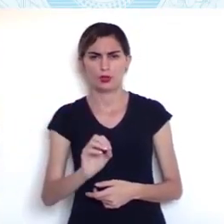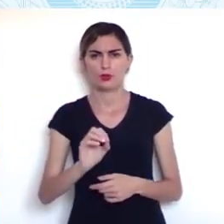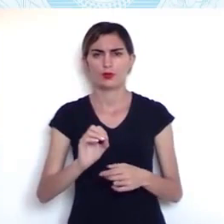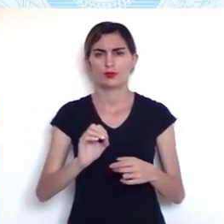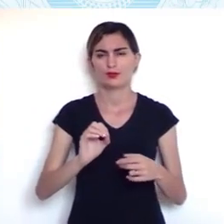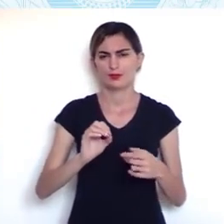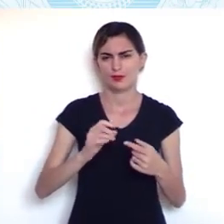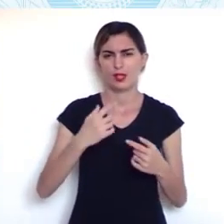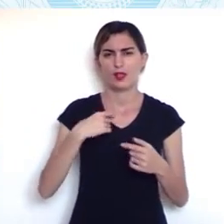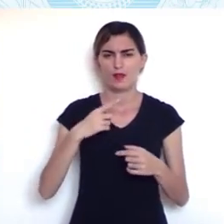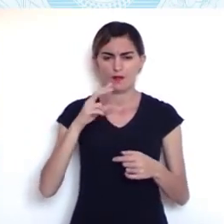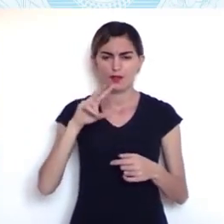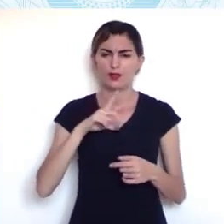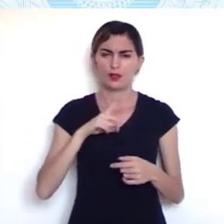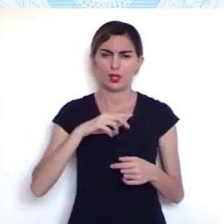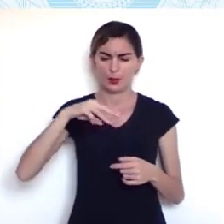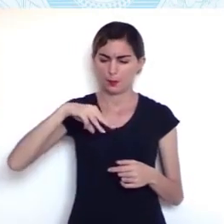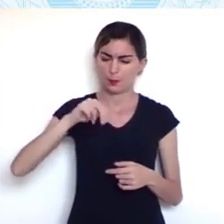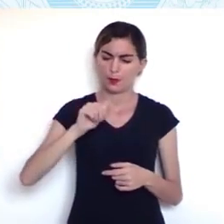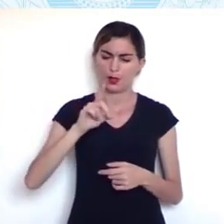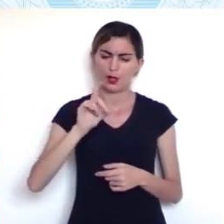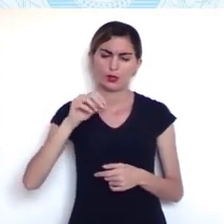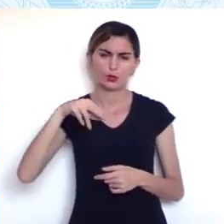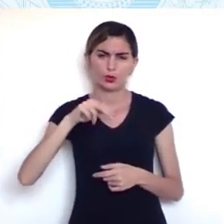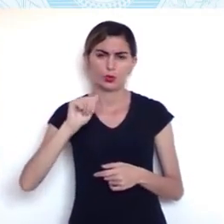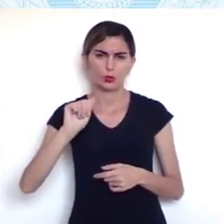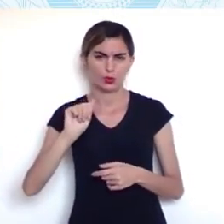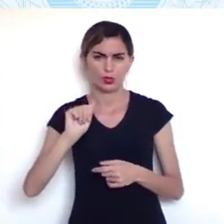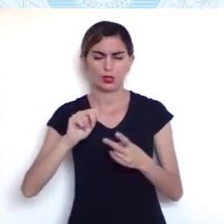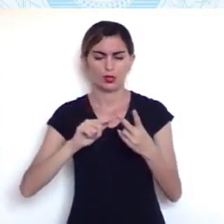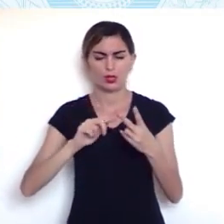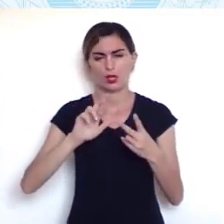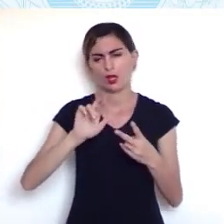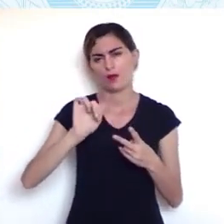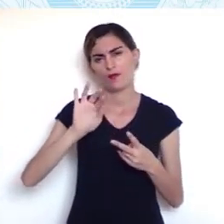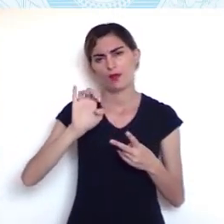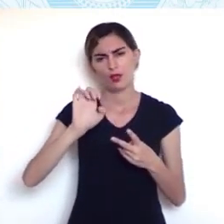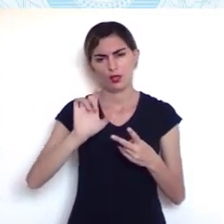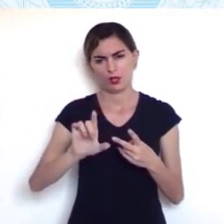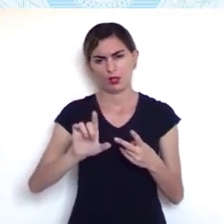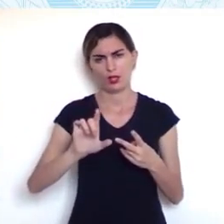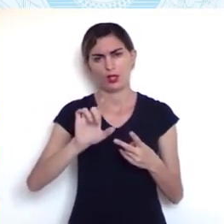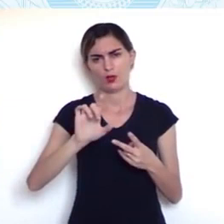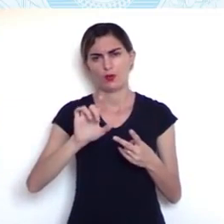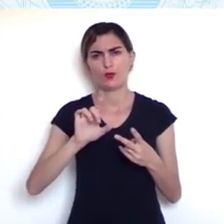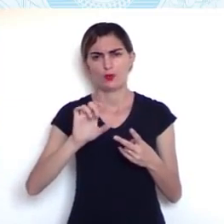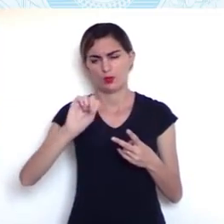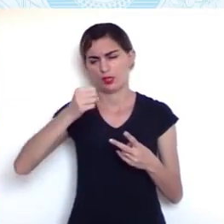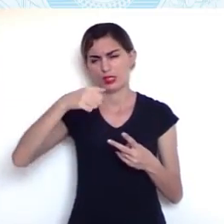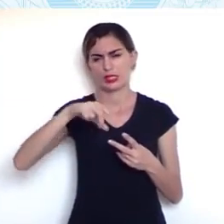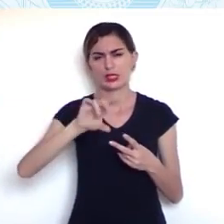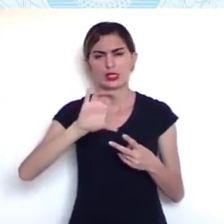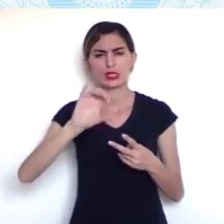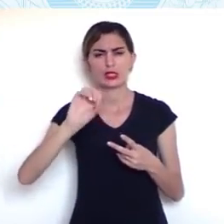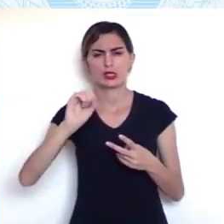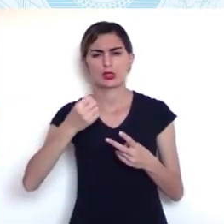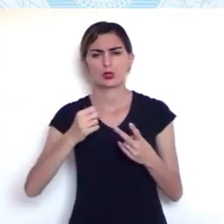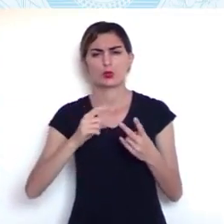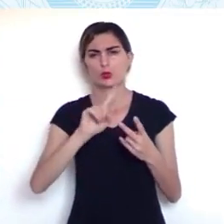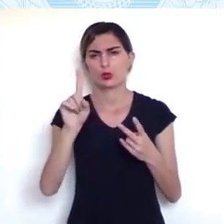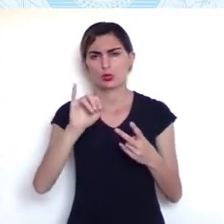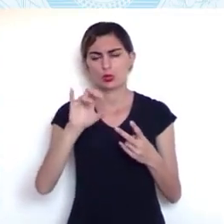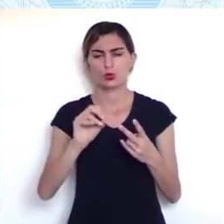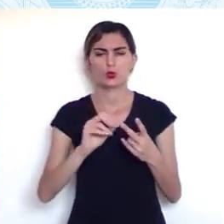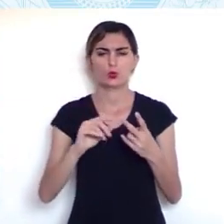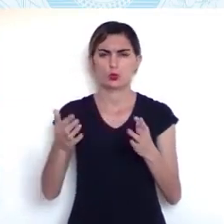Madonna Sistina, do Rafael, ou do Raffaello Sanzio. E o livro, a ilustração